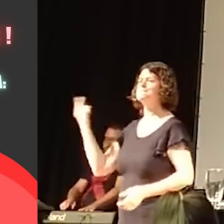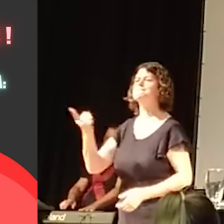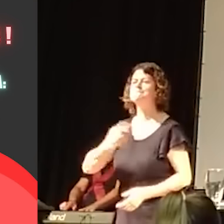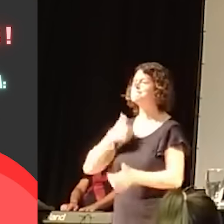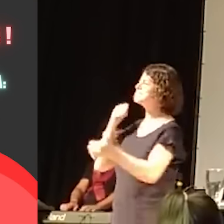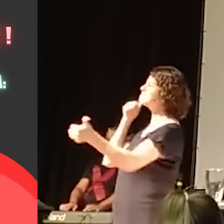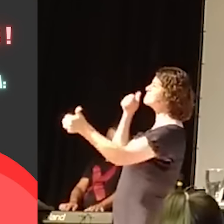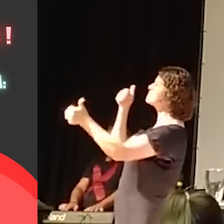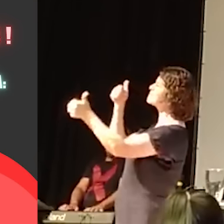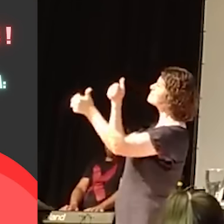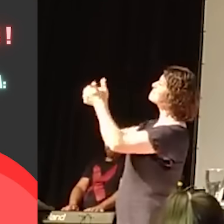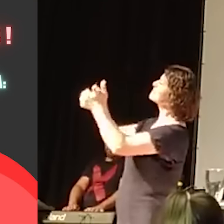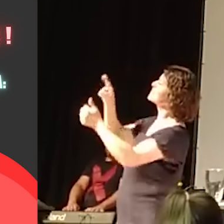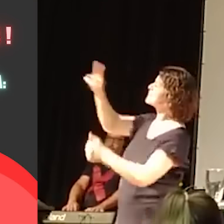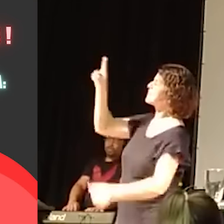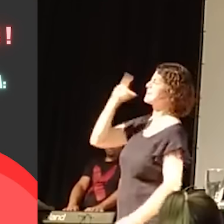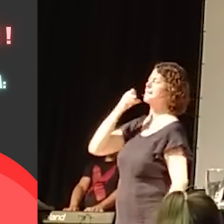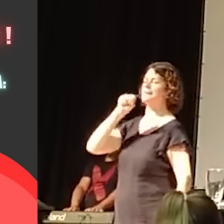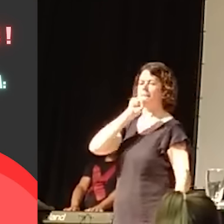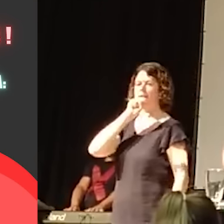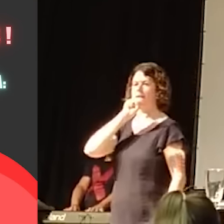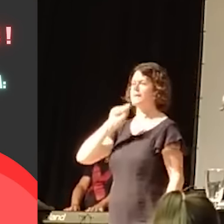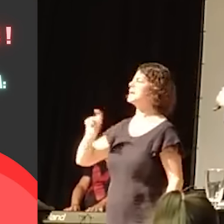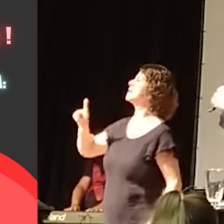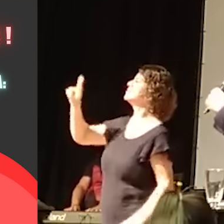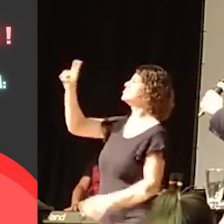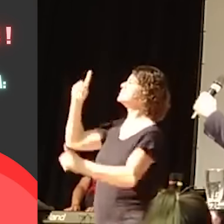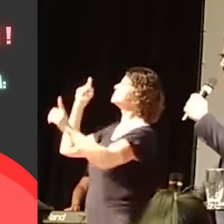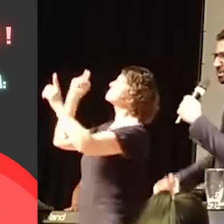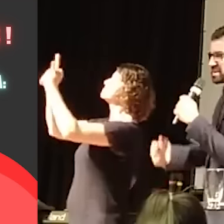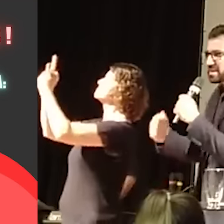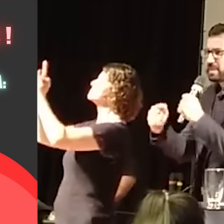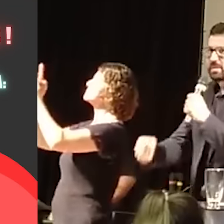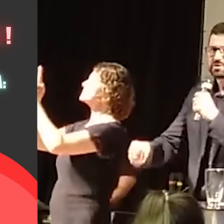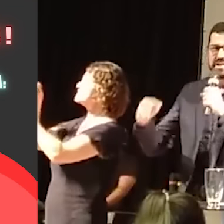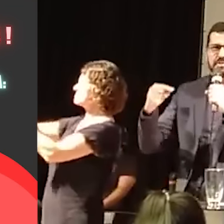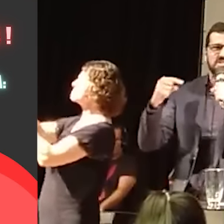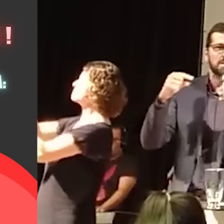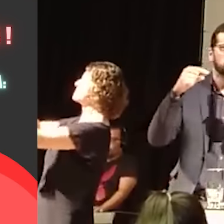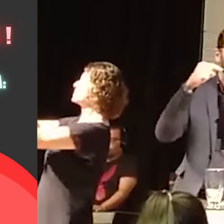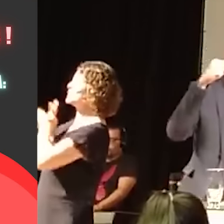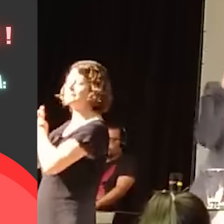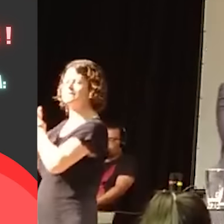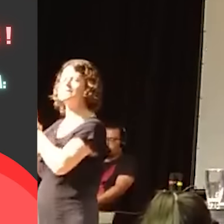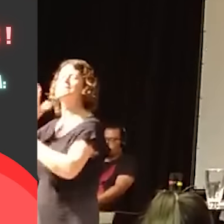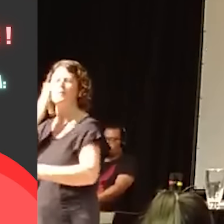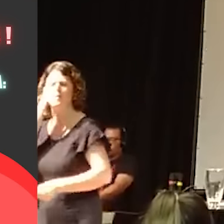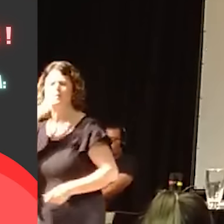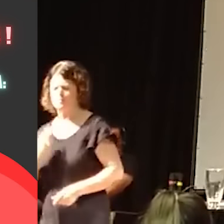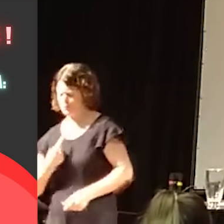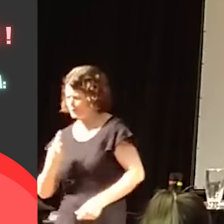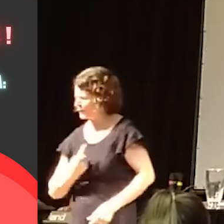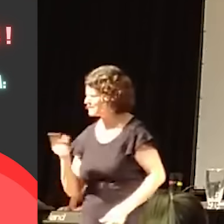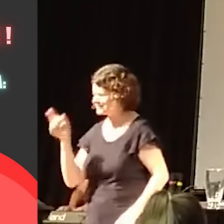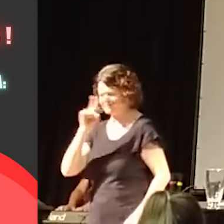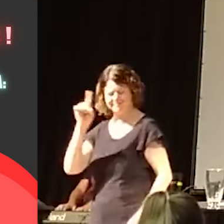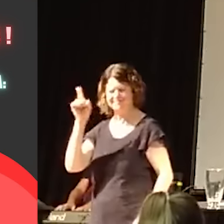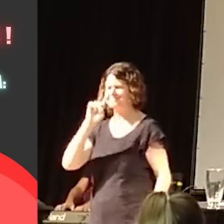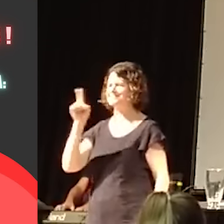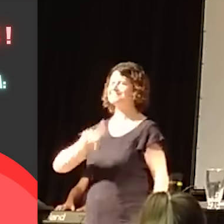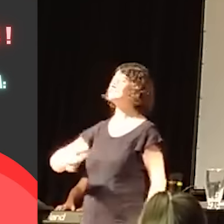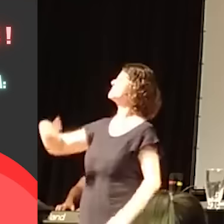achegamos ao Senhor Ó pai e em ti encontramos Refúgio porque sabemos que não estamos sozinhos neste mundo